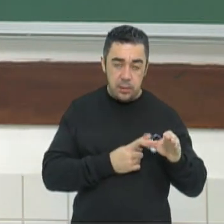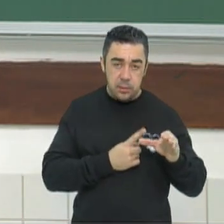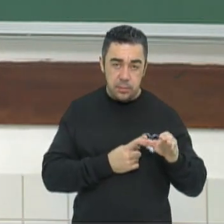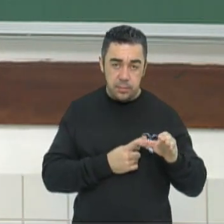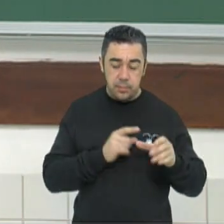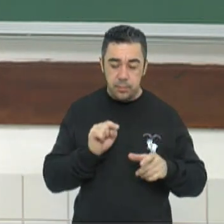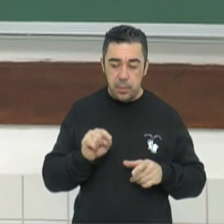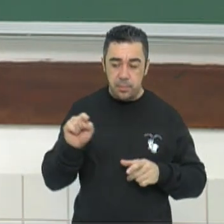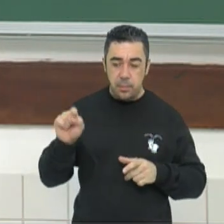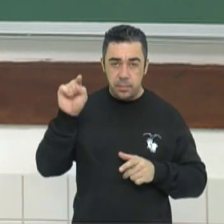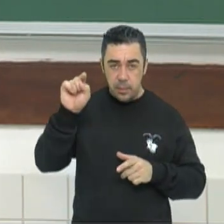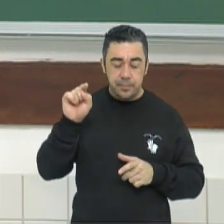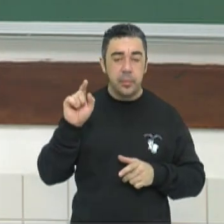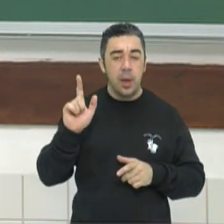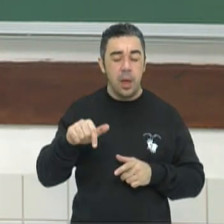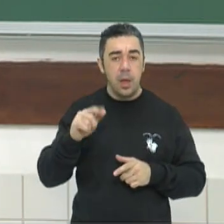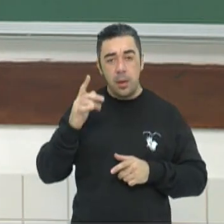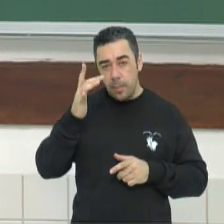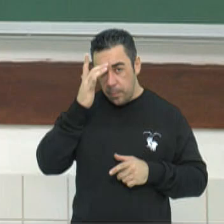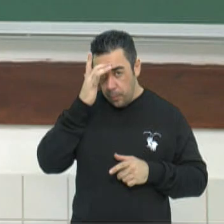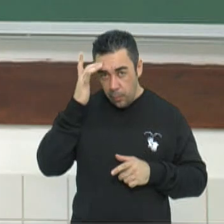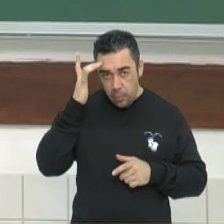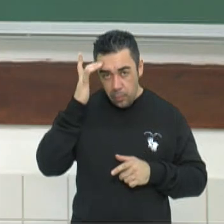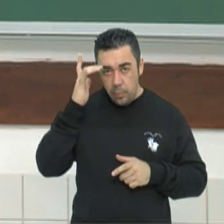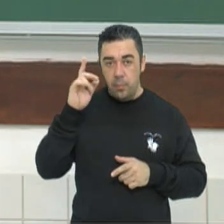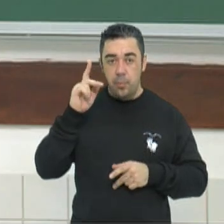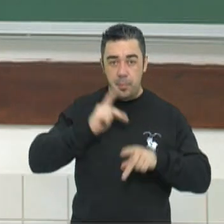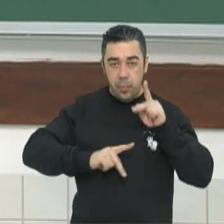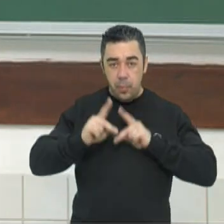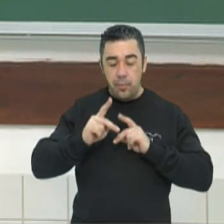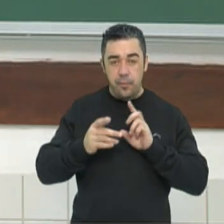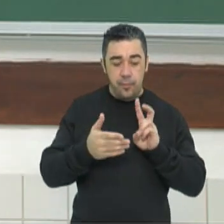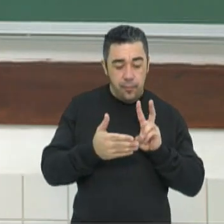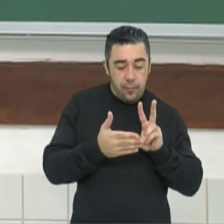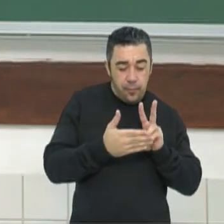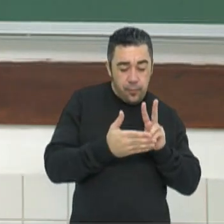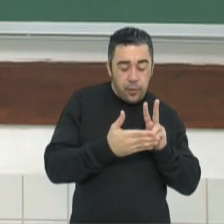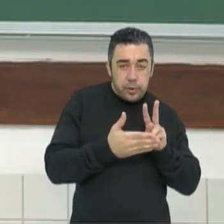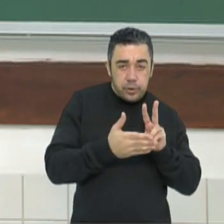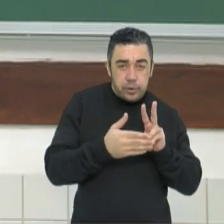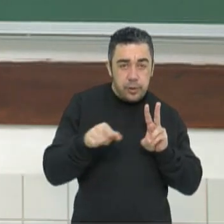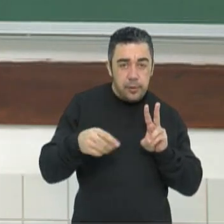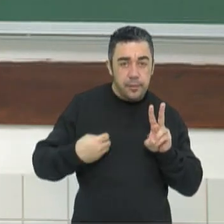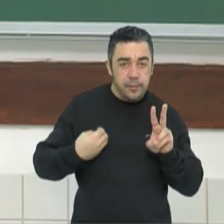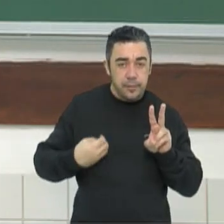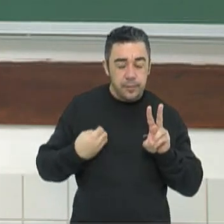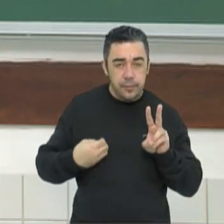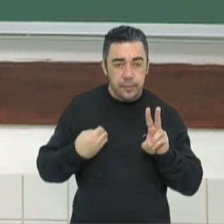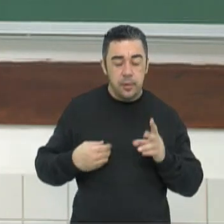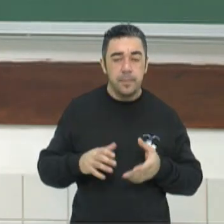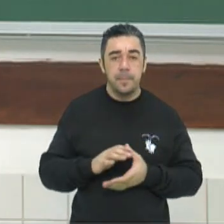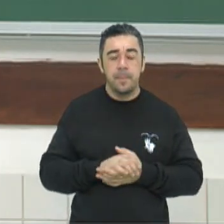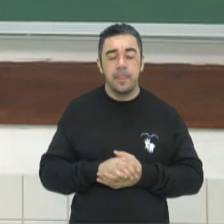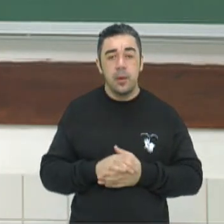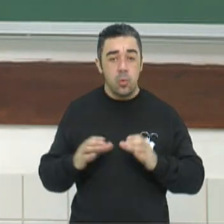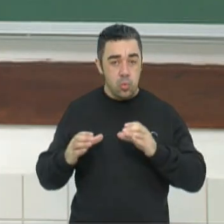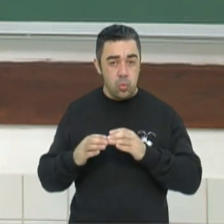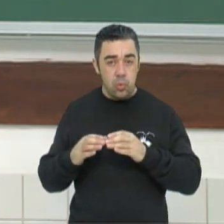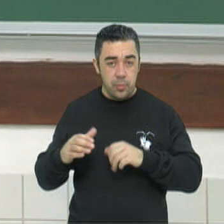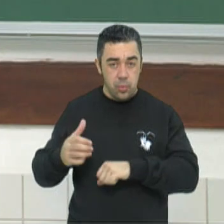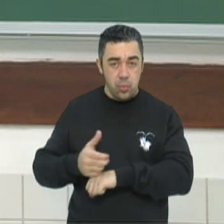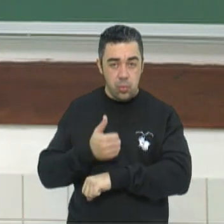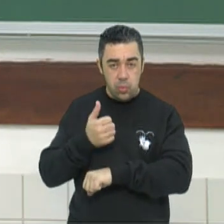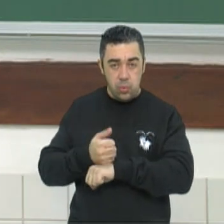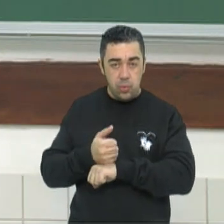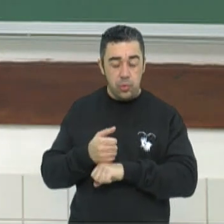povos indígenas que ali habitavam. O que vai acontecer? Com a chegada dos colonizadores,